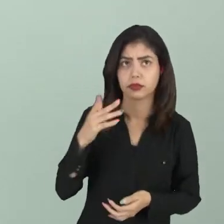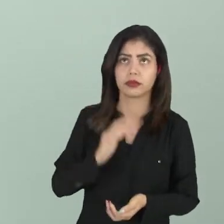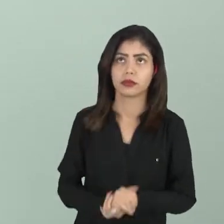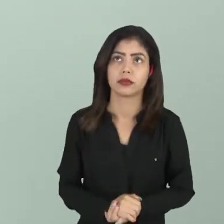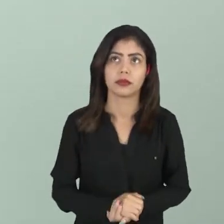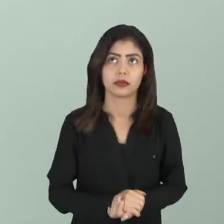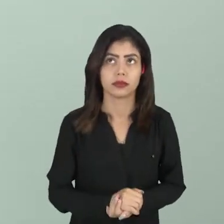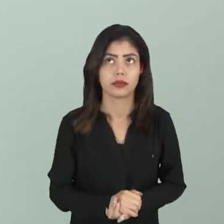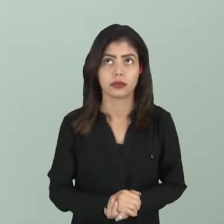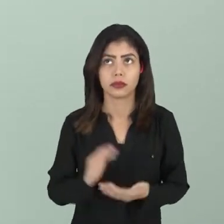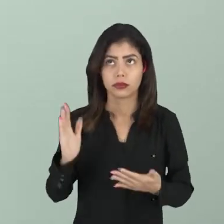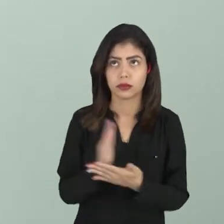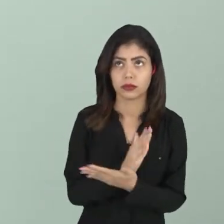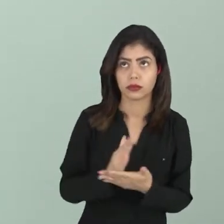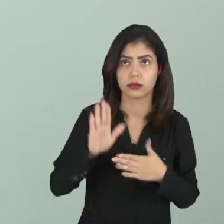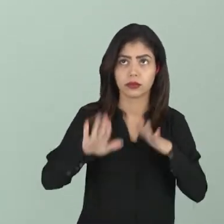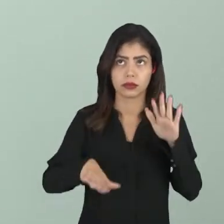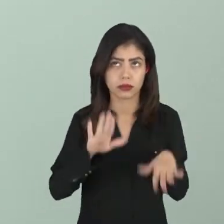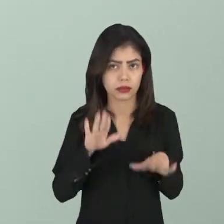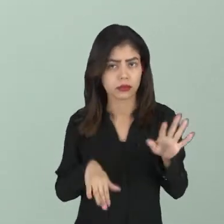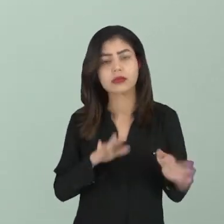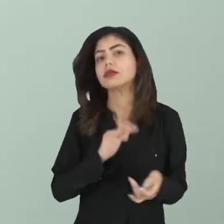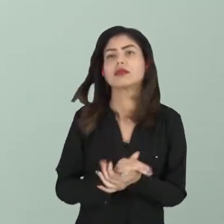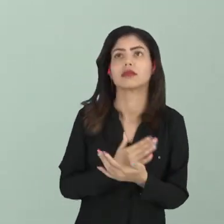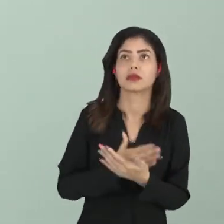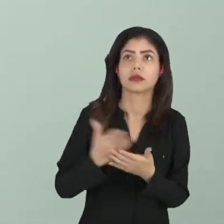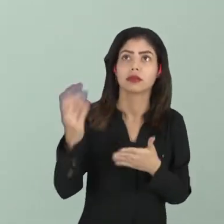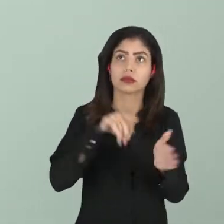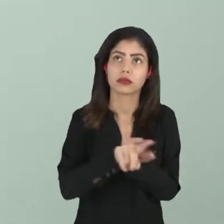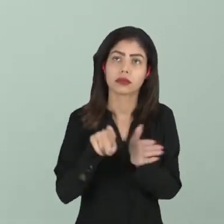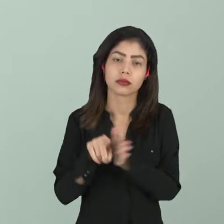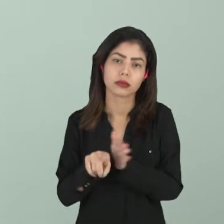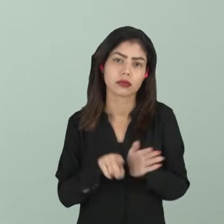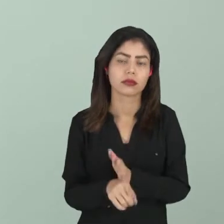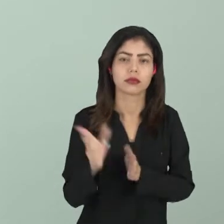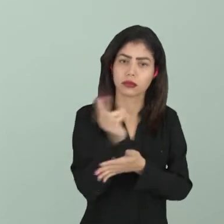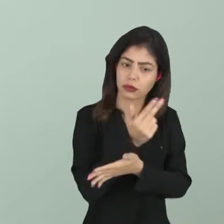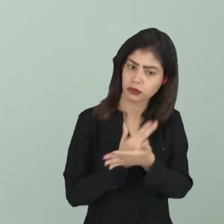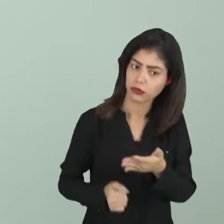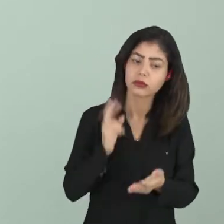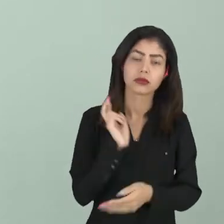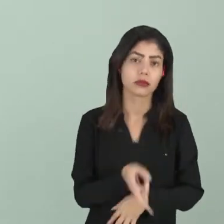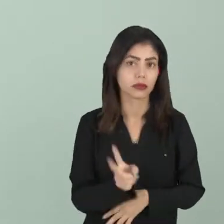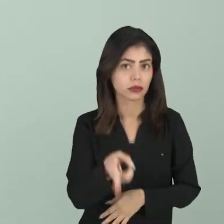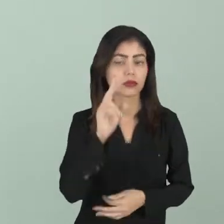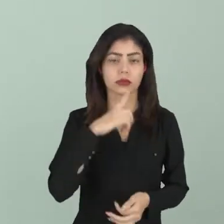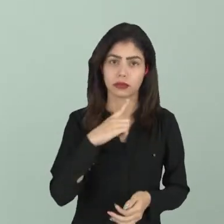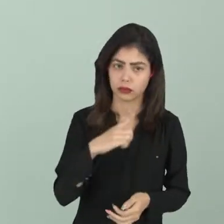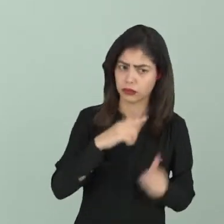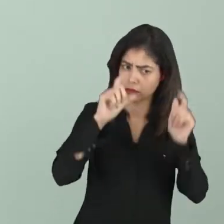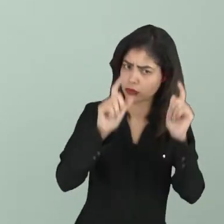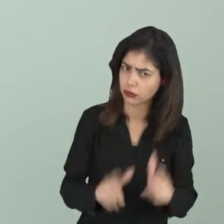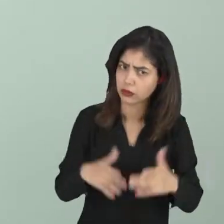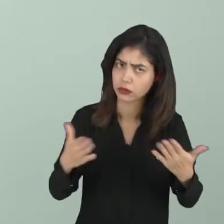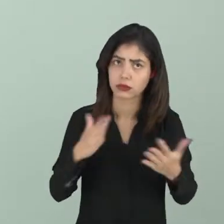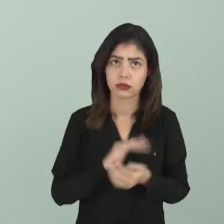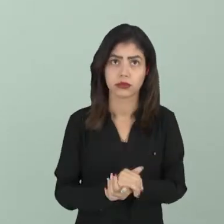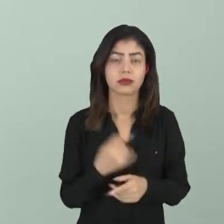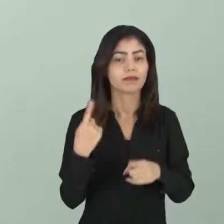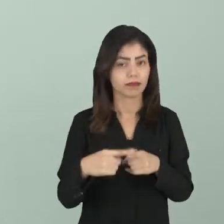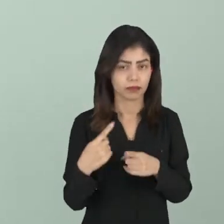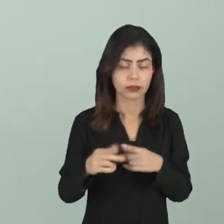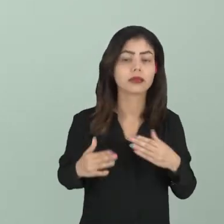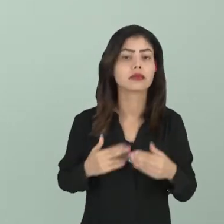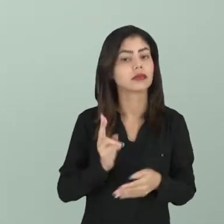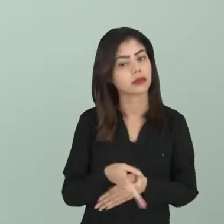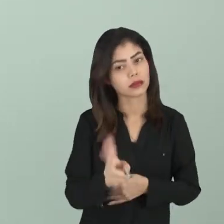falando que algumas vezes a gente começa a questionar se o artista ele vai continuar a ter espaço? Isso também